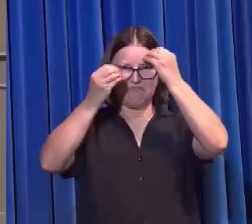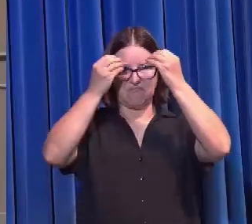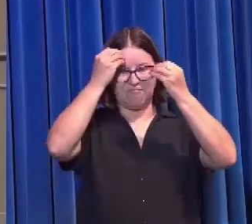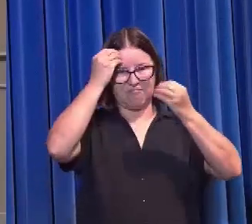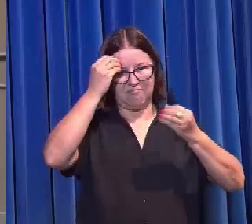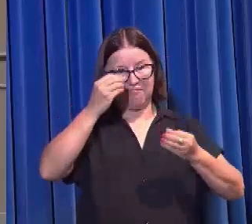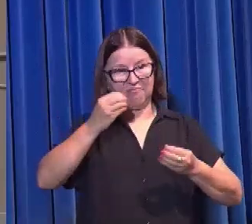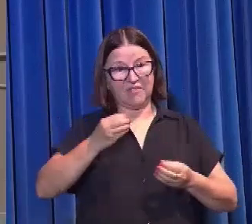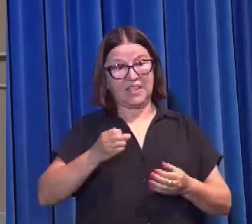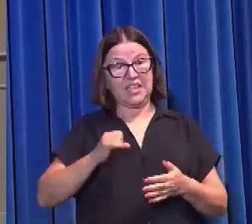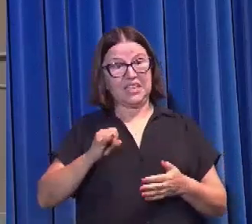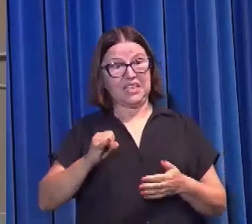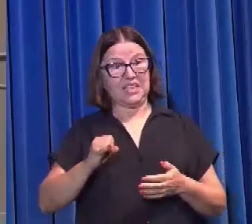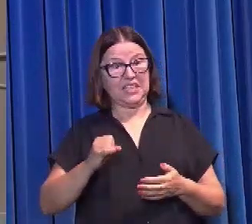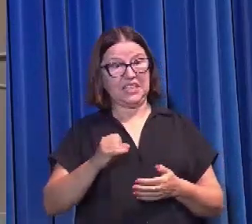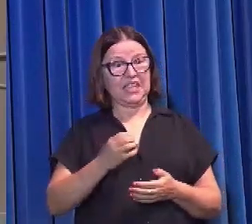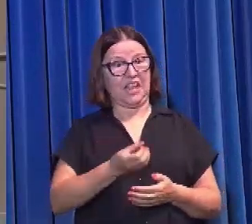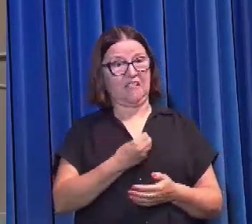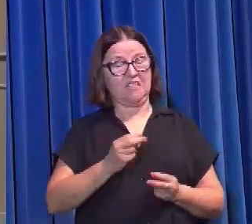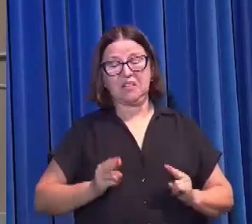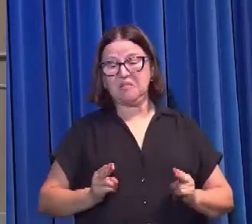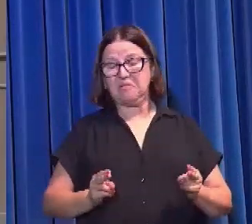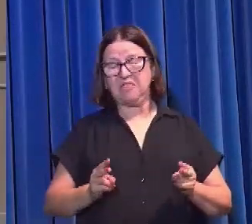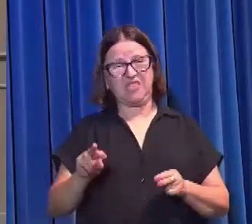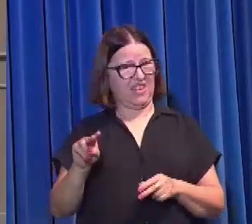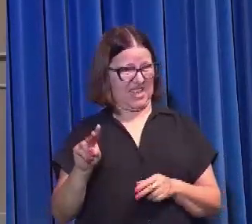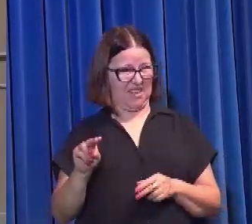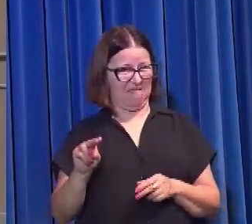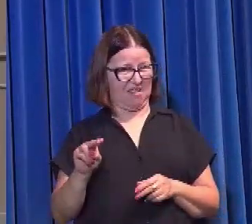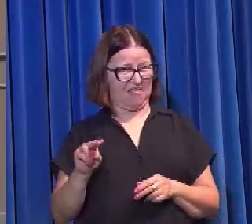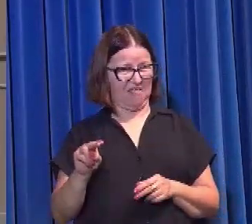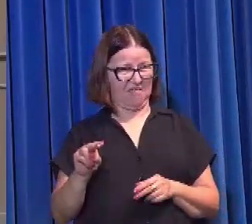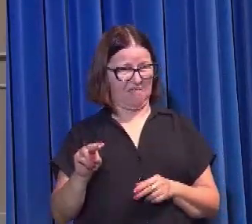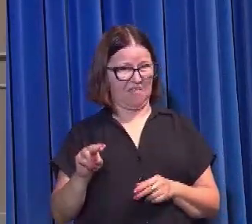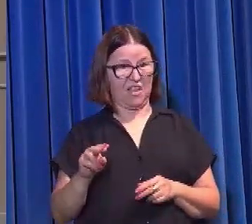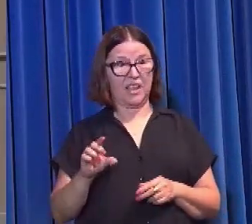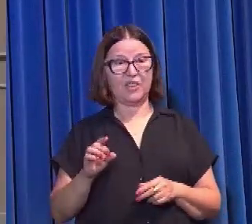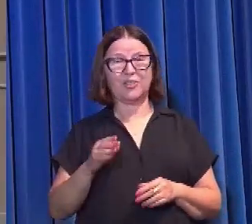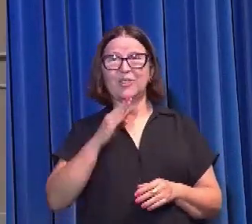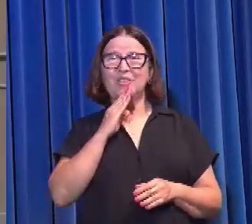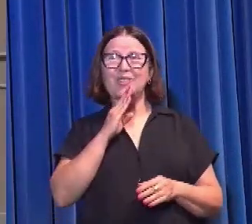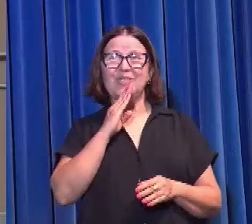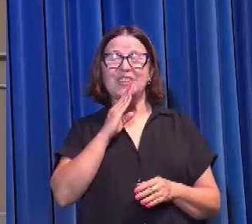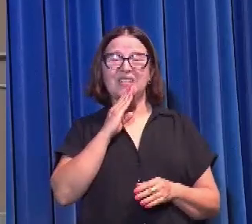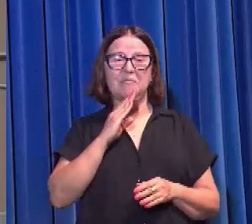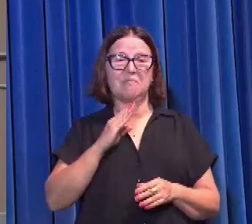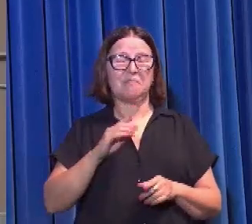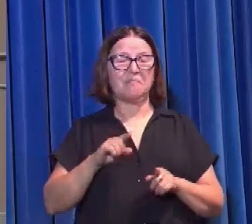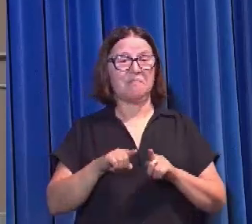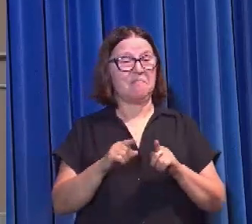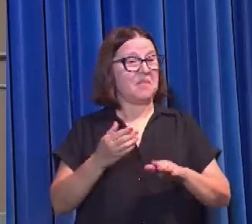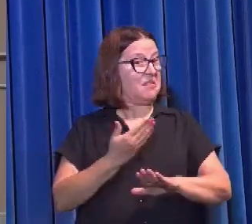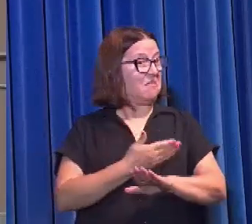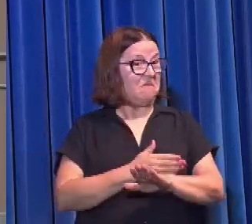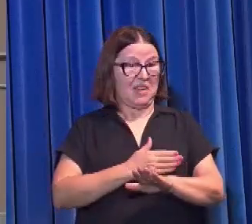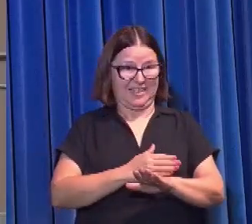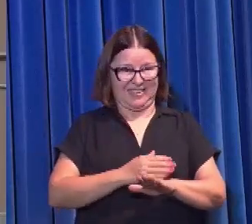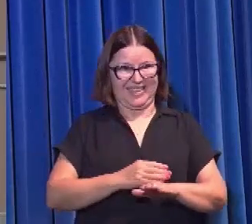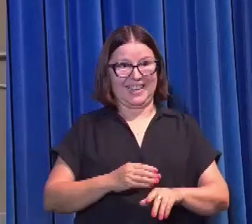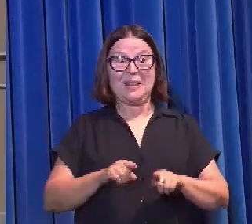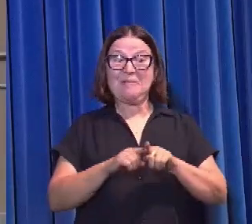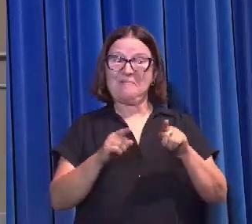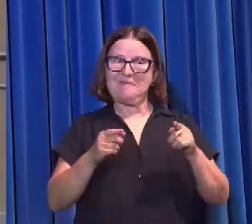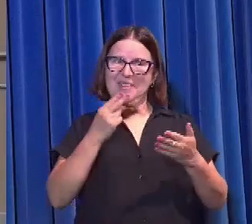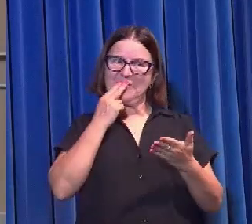nossa vida. A gente fica como uma cabeça desse tamanho, cheia de conhecimento, e o corpo mirrado. Então a carta de Paulo,